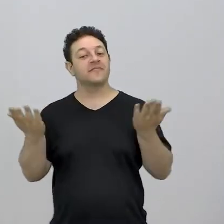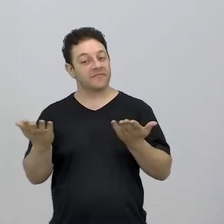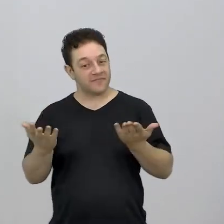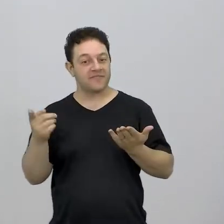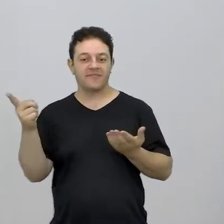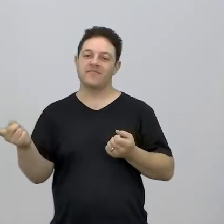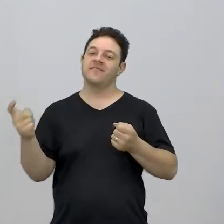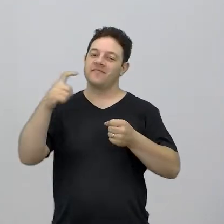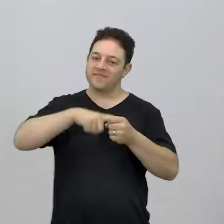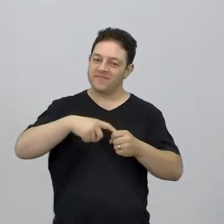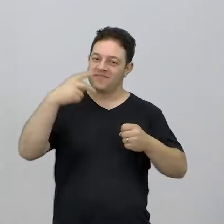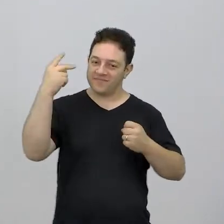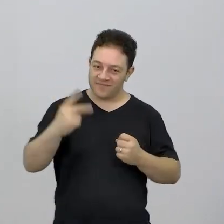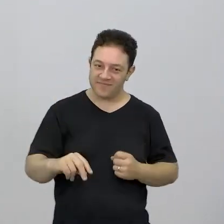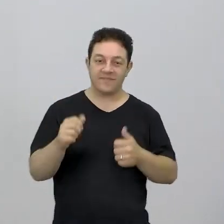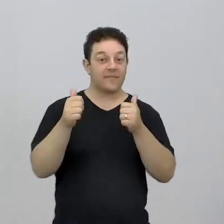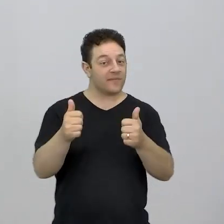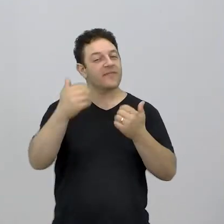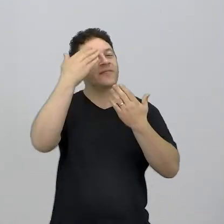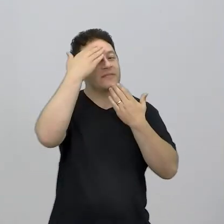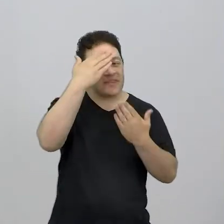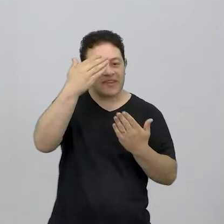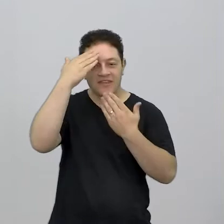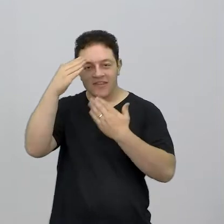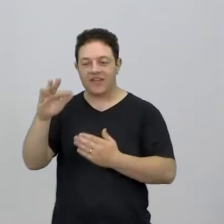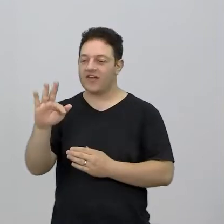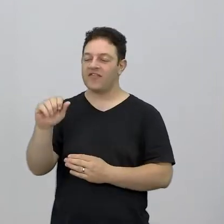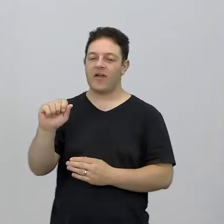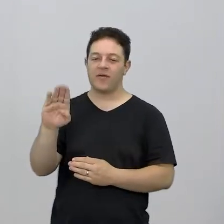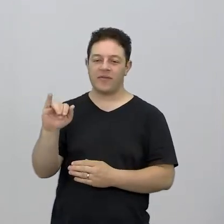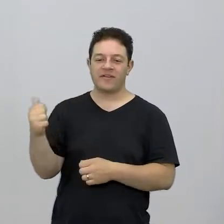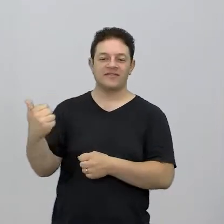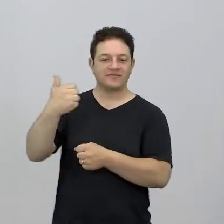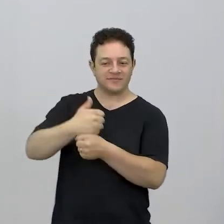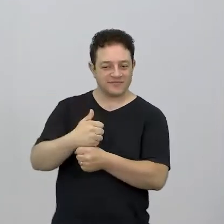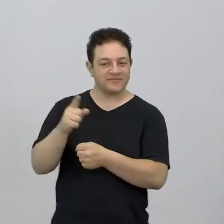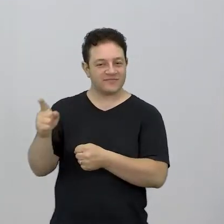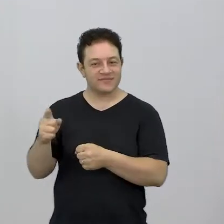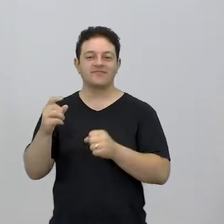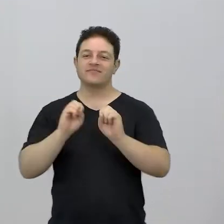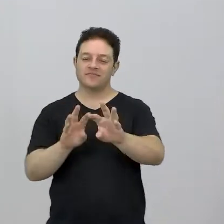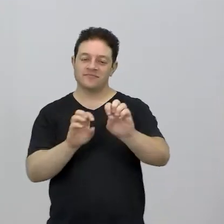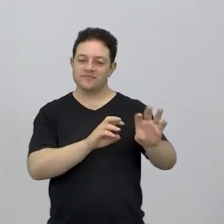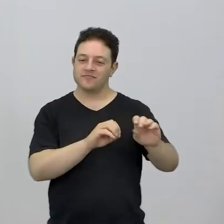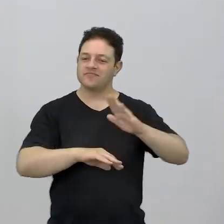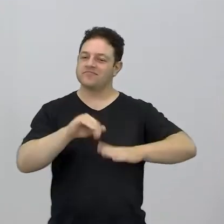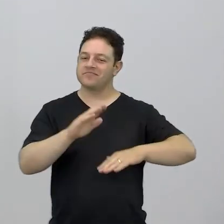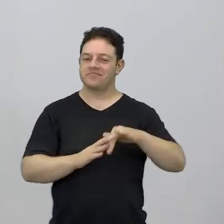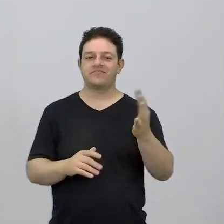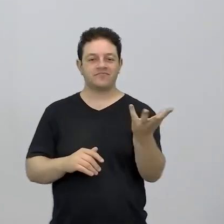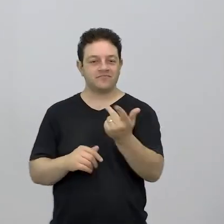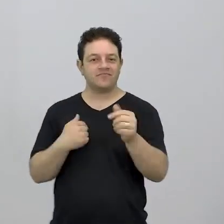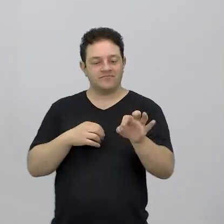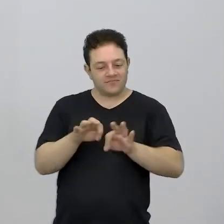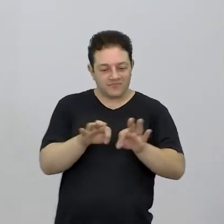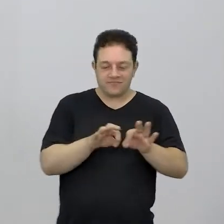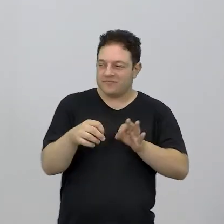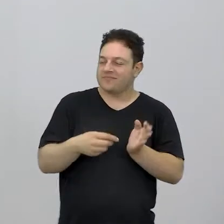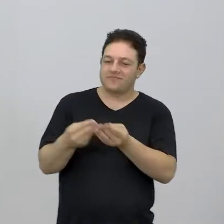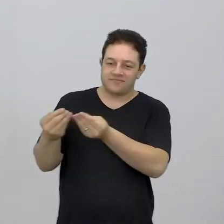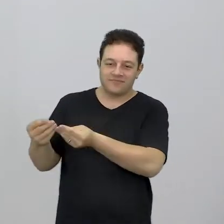finalmente eu voltei. Então, eu queria agradecer a Fabi que me cobriu esses dias aí, deu aulas que eu planejei, que